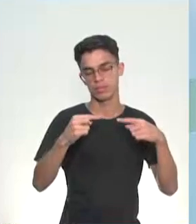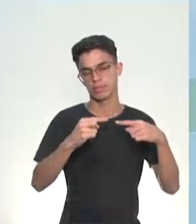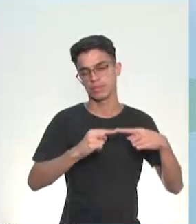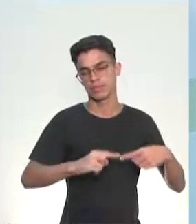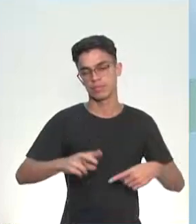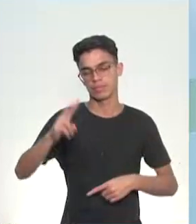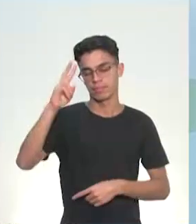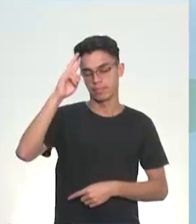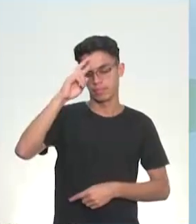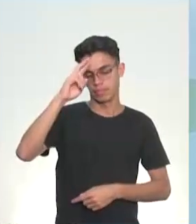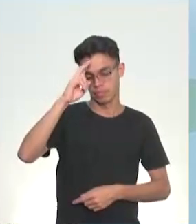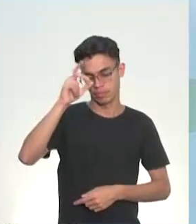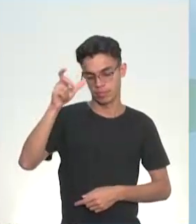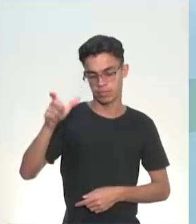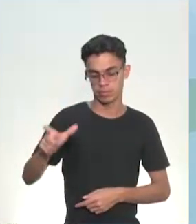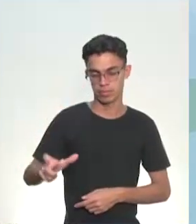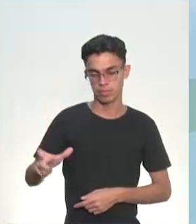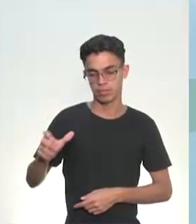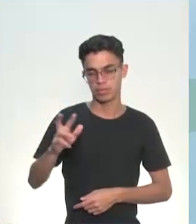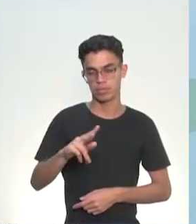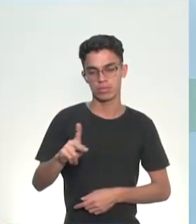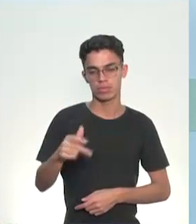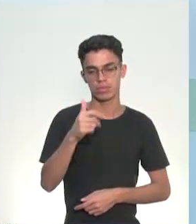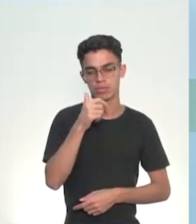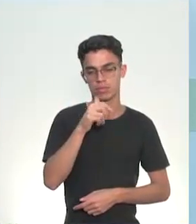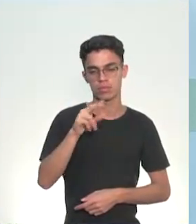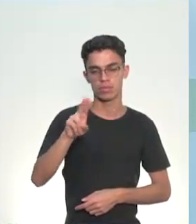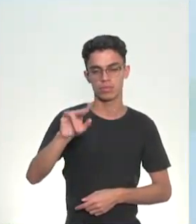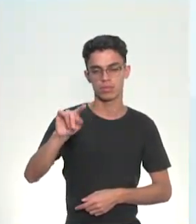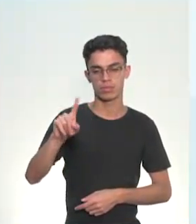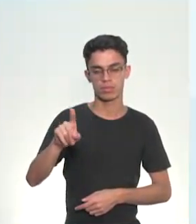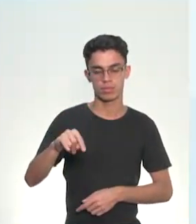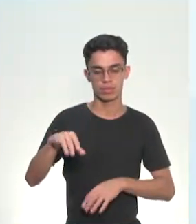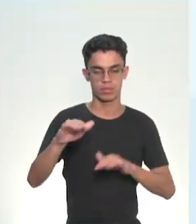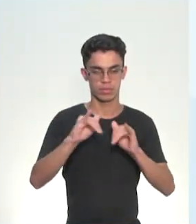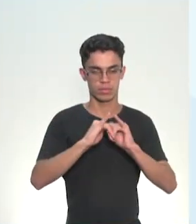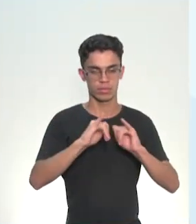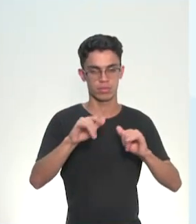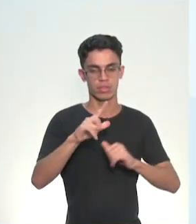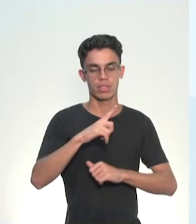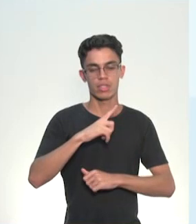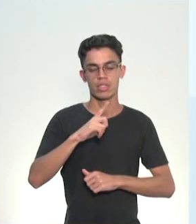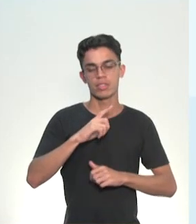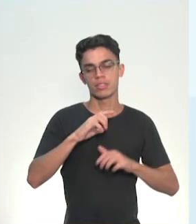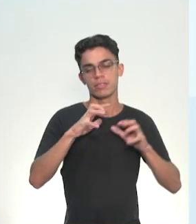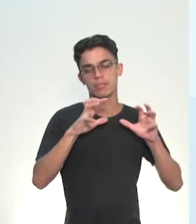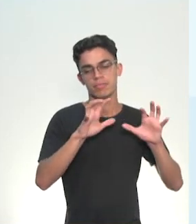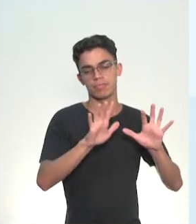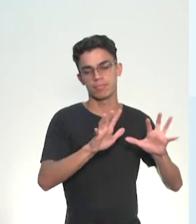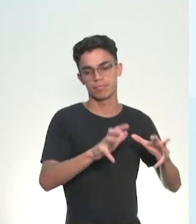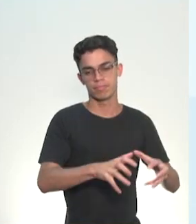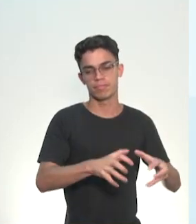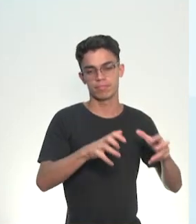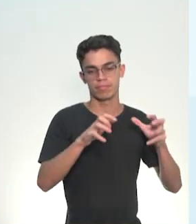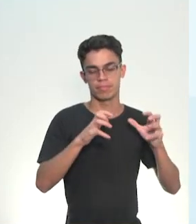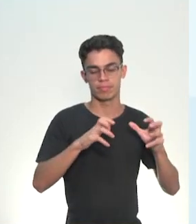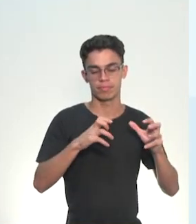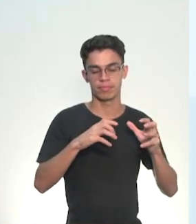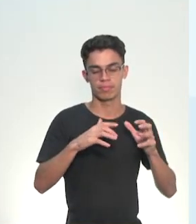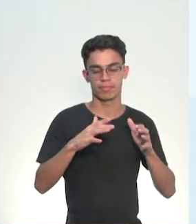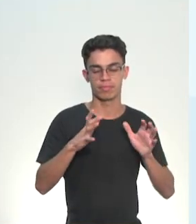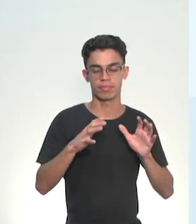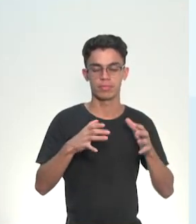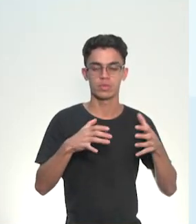aí passado aí pela professora Luíse, aí nós temos aí no próxima tela a descolonização, né, a gente já vai fixa, né, da